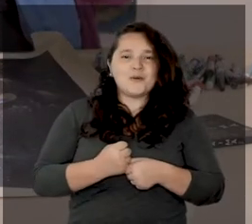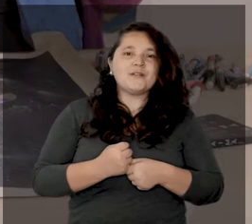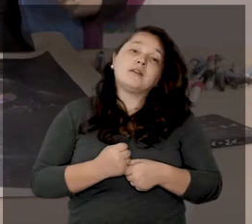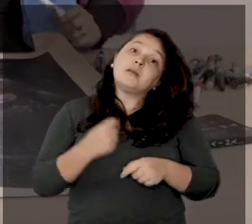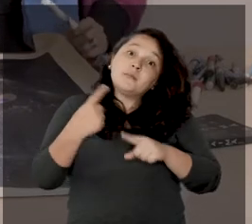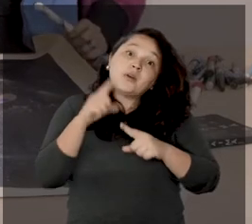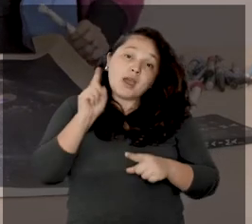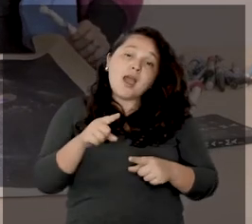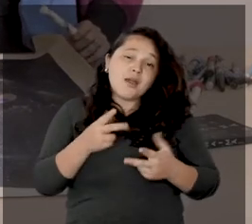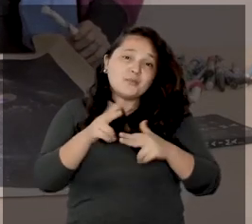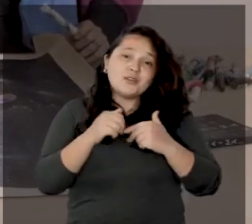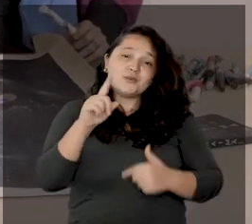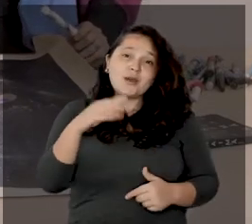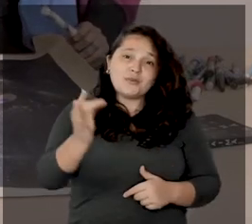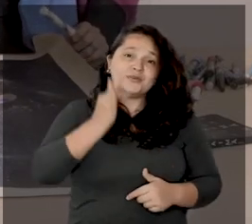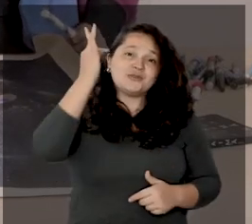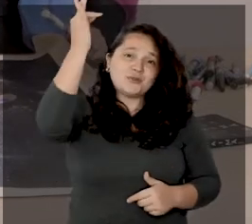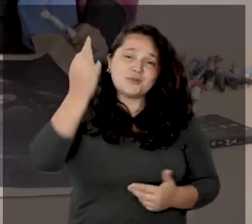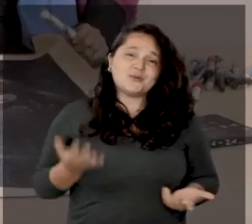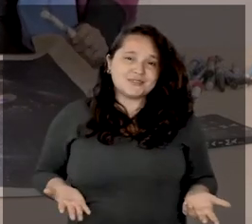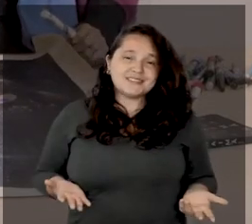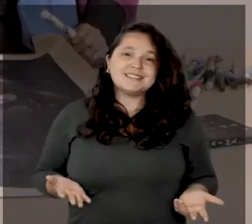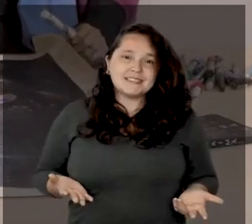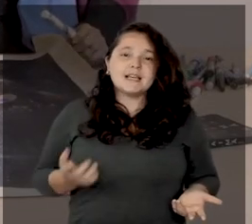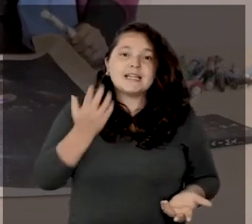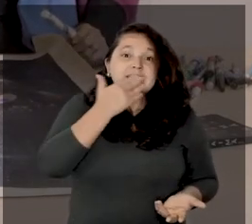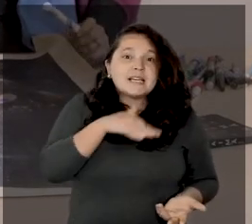vez dessas crianças.